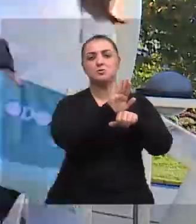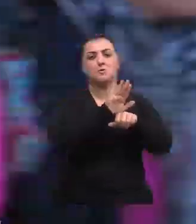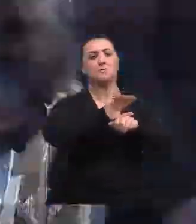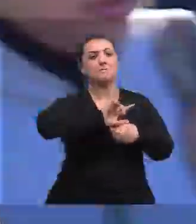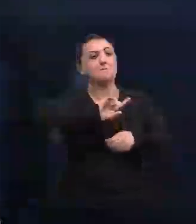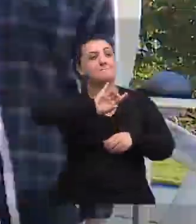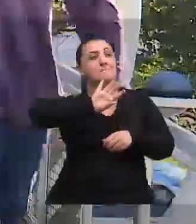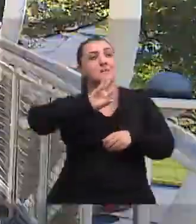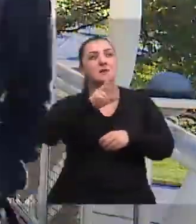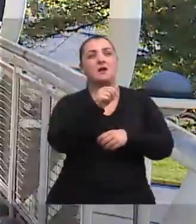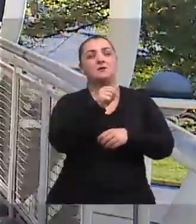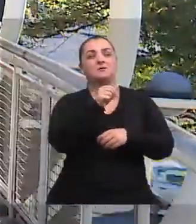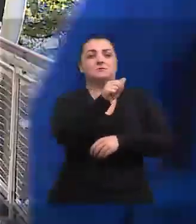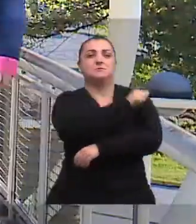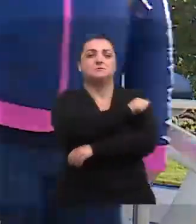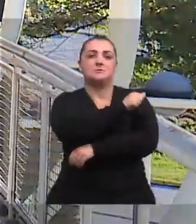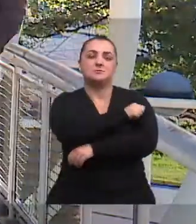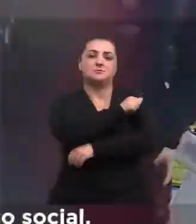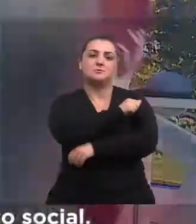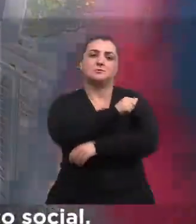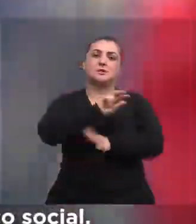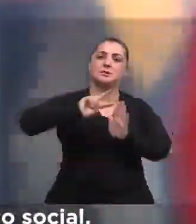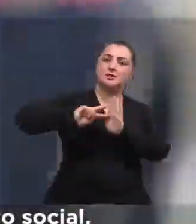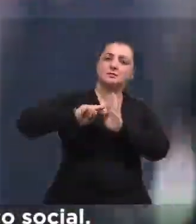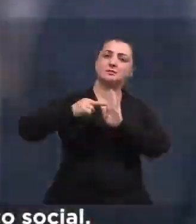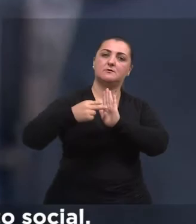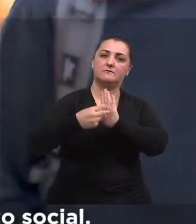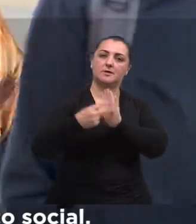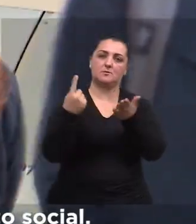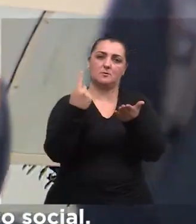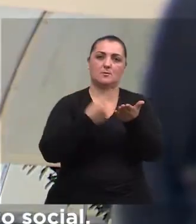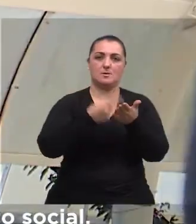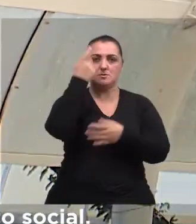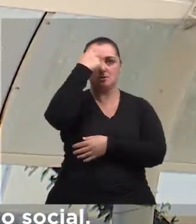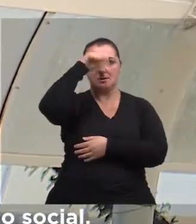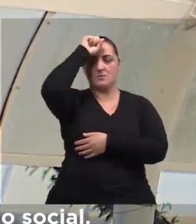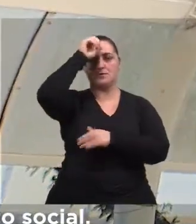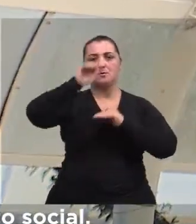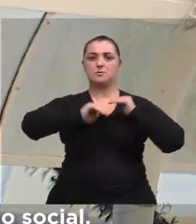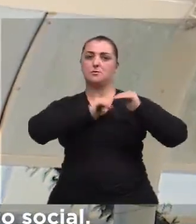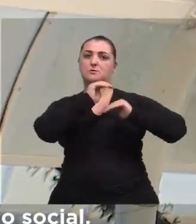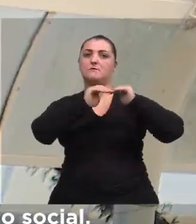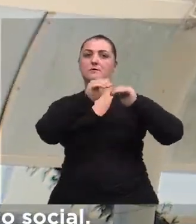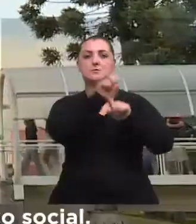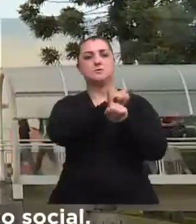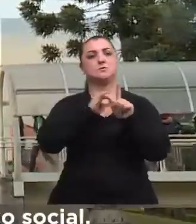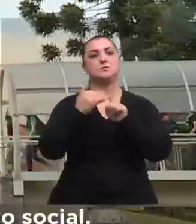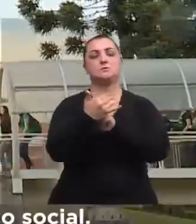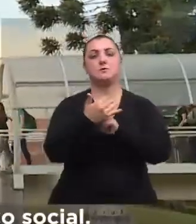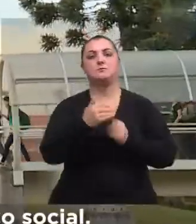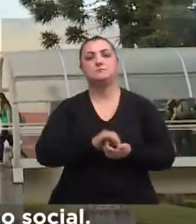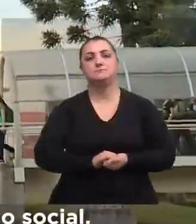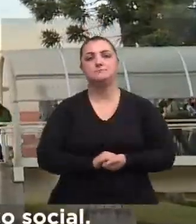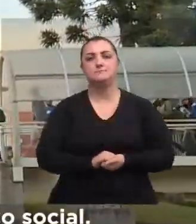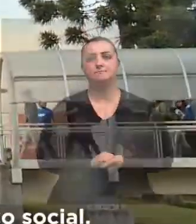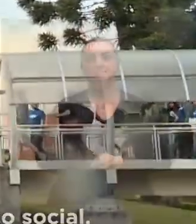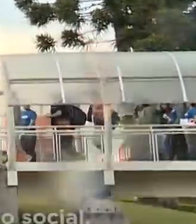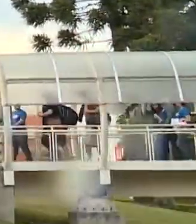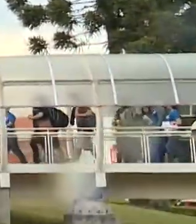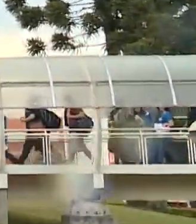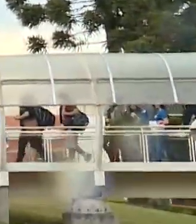que beneficiam milhares de estudantes, dando significado ao compromisso da UX com o desenvolvimento